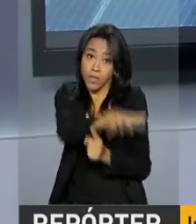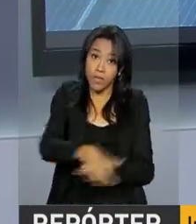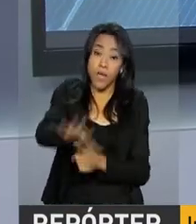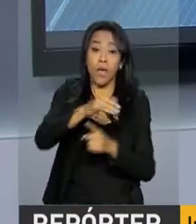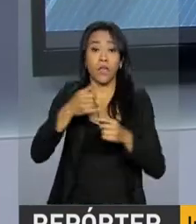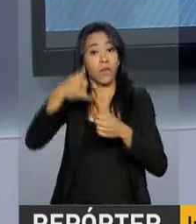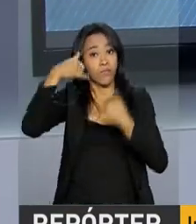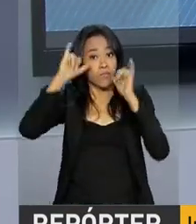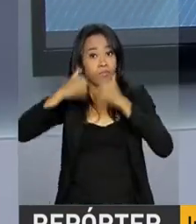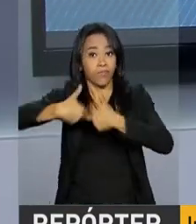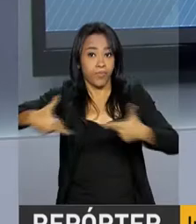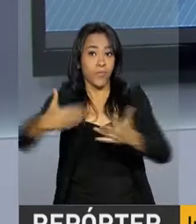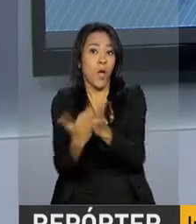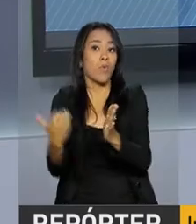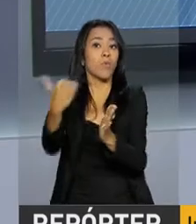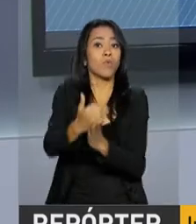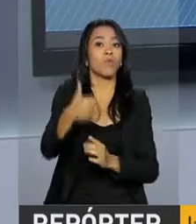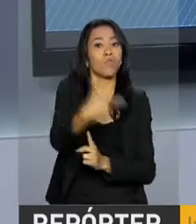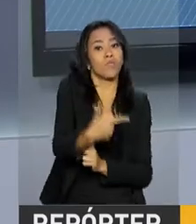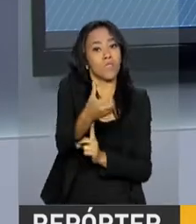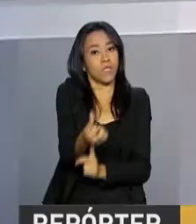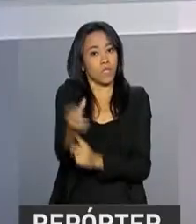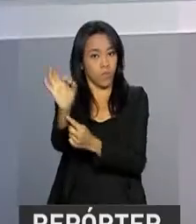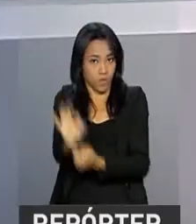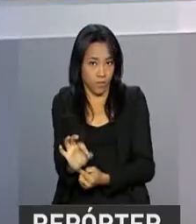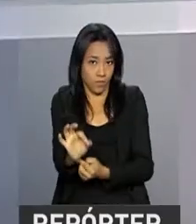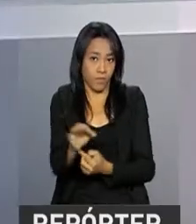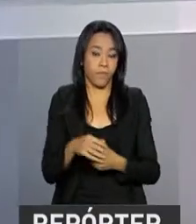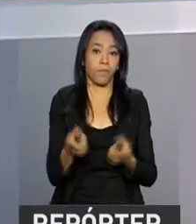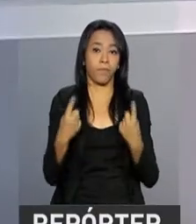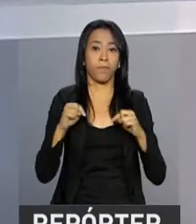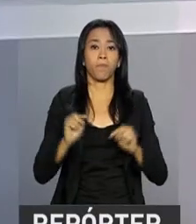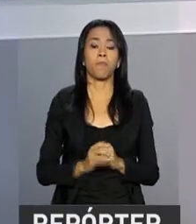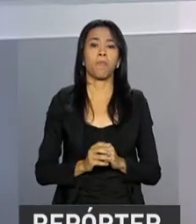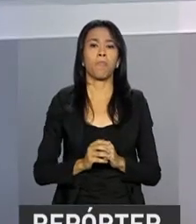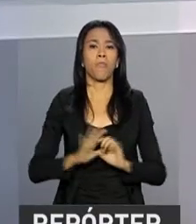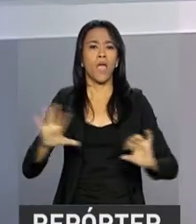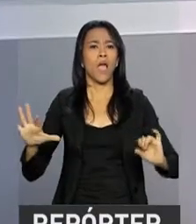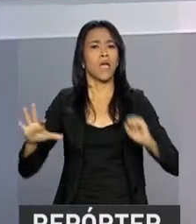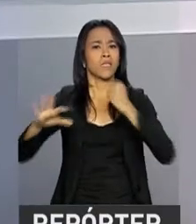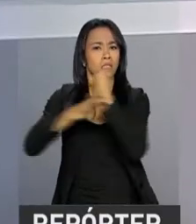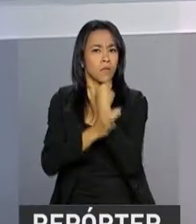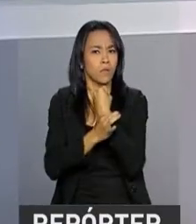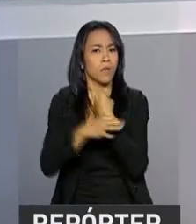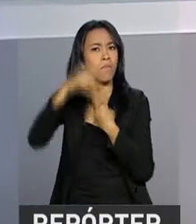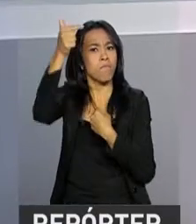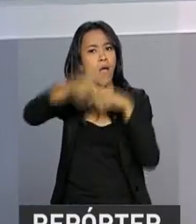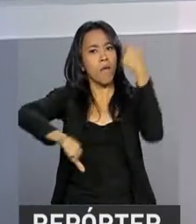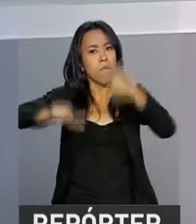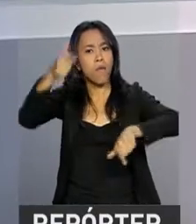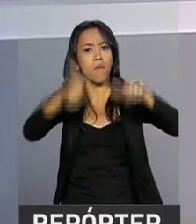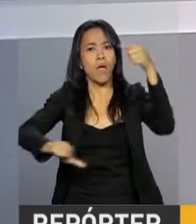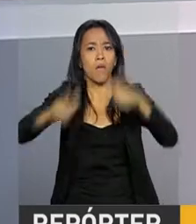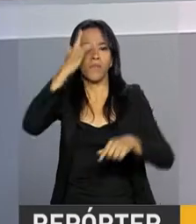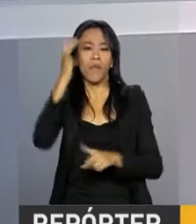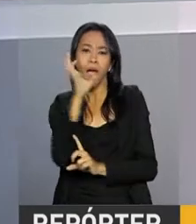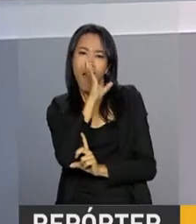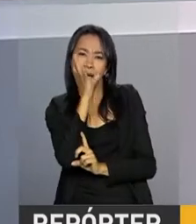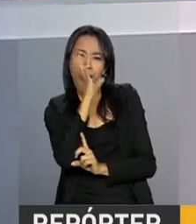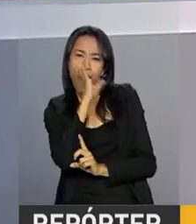agropecuário com 26% garantir que mais pessoas tenham acesso a espetáculos